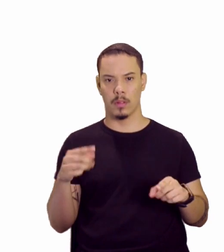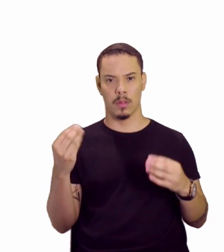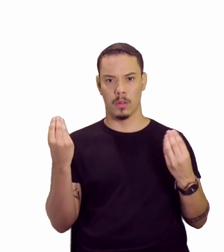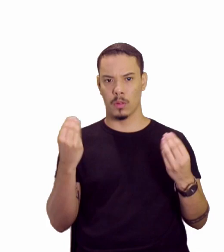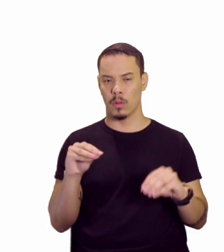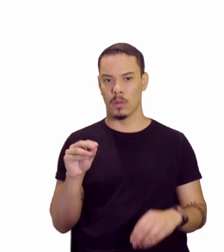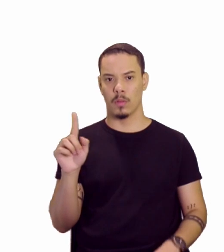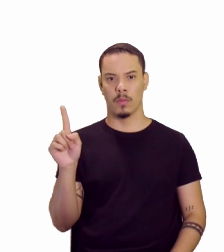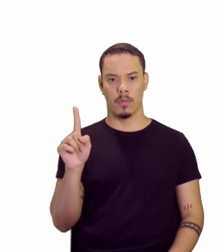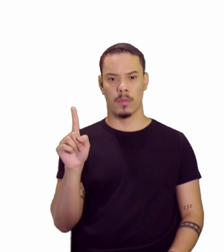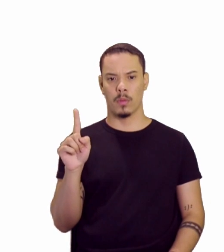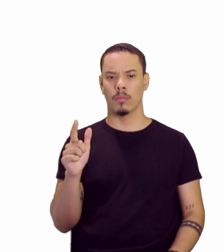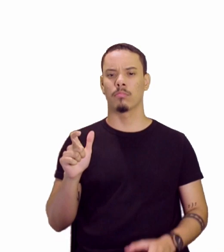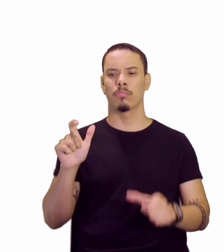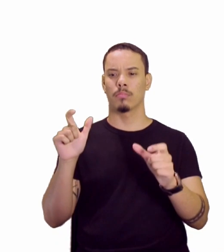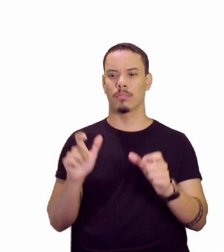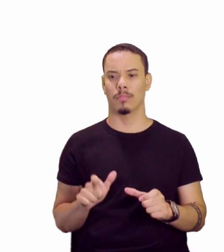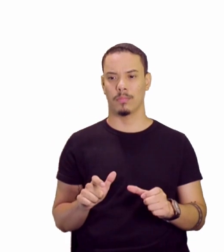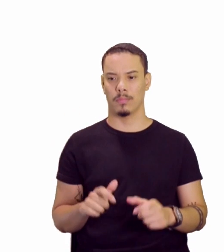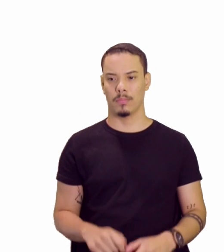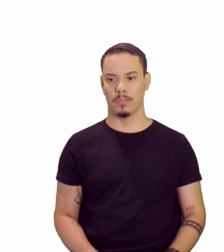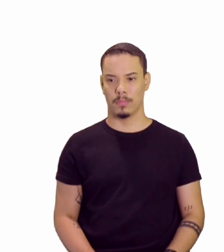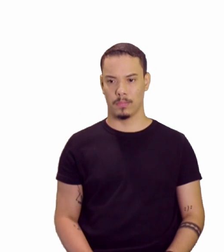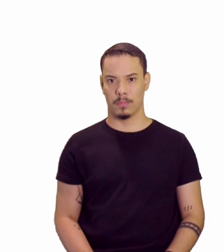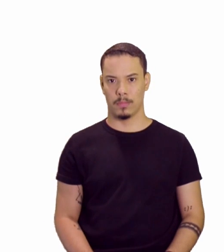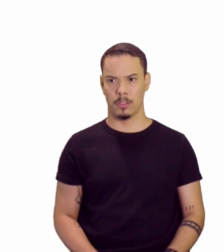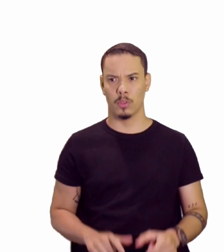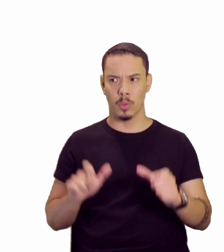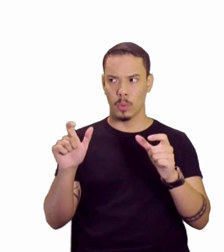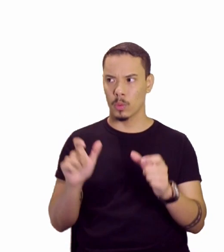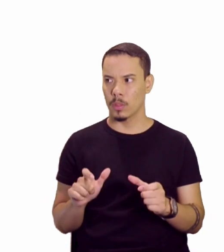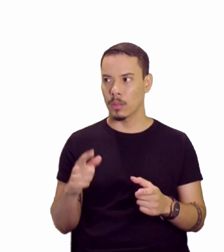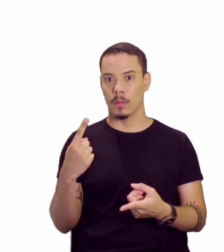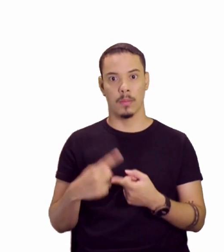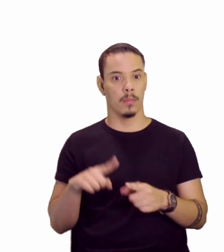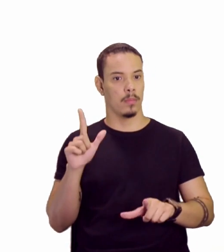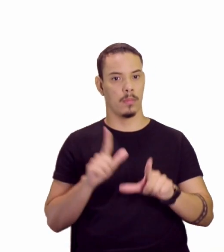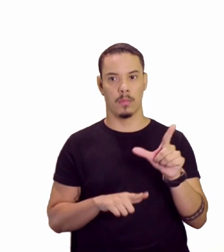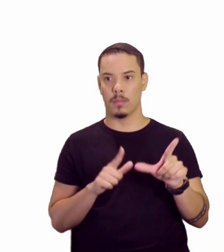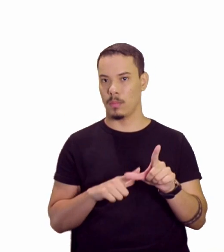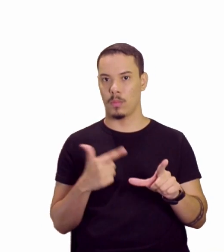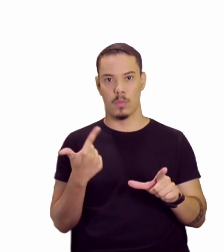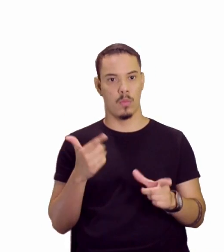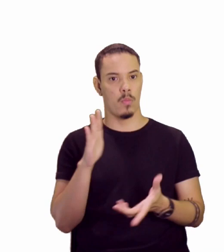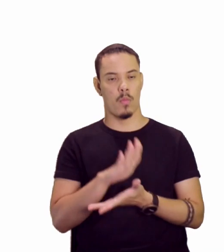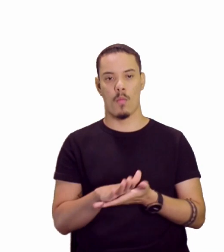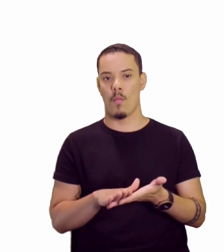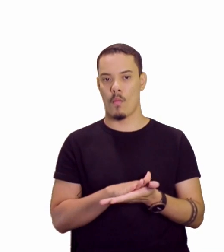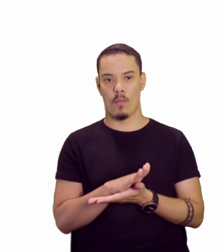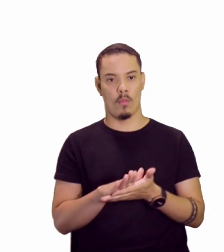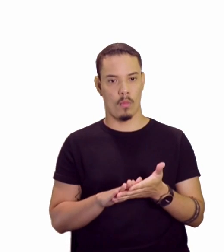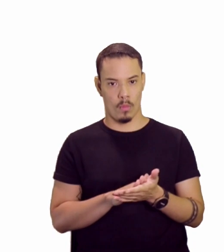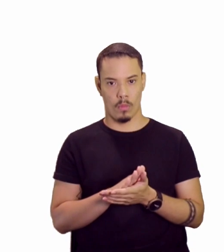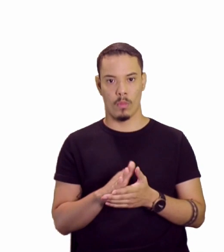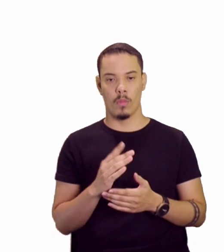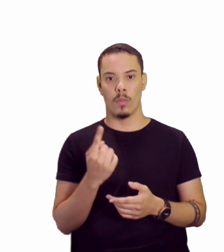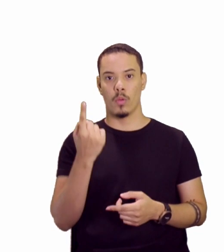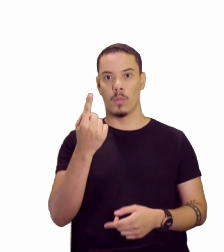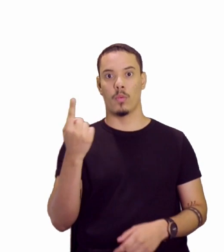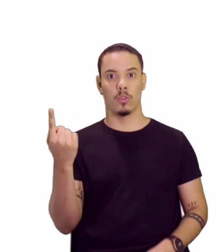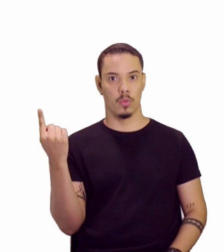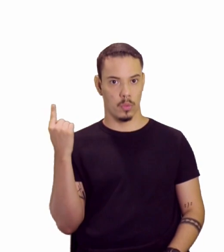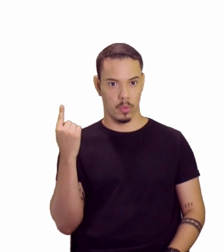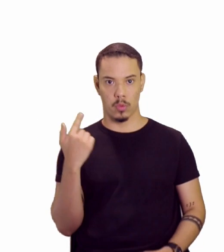lá. Será? Onde é que está, Décio, 1? É porque quando a letra não tem nada, o expoente é 1, né? Qualquer